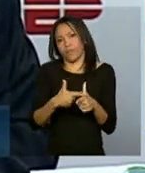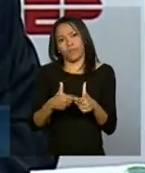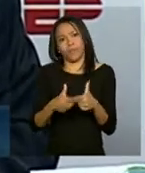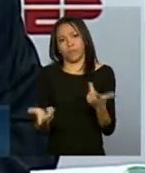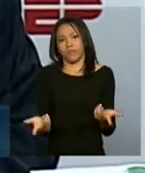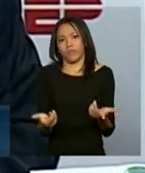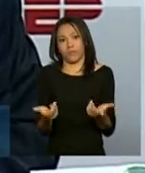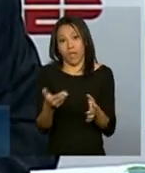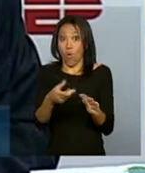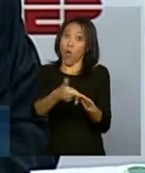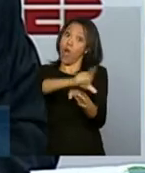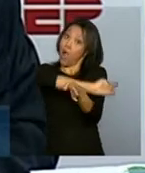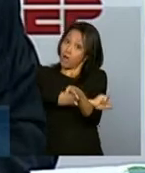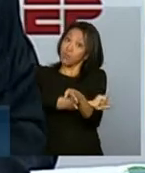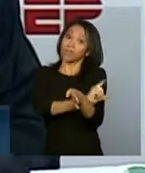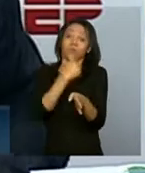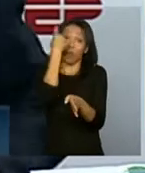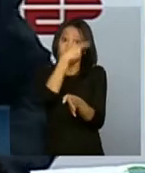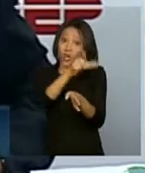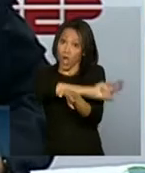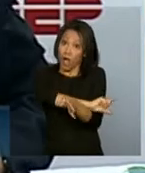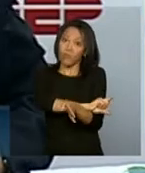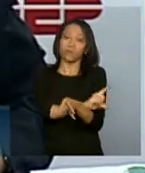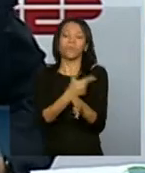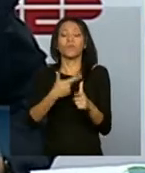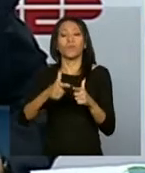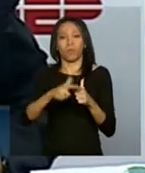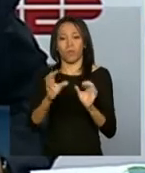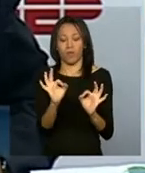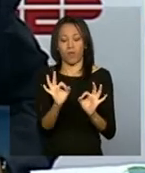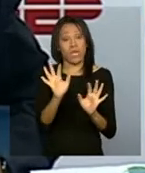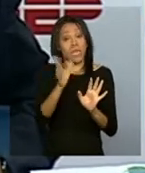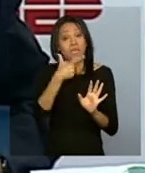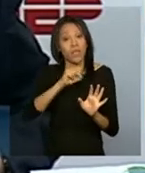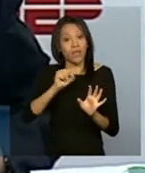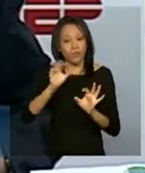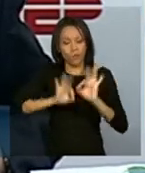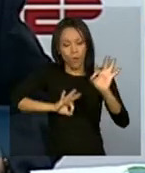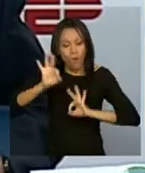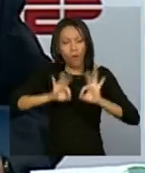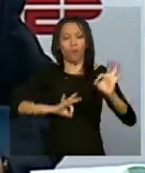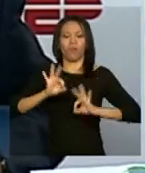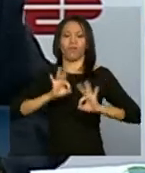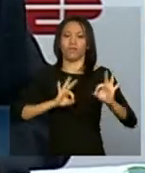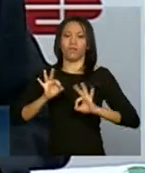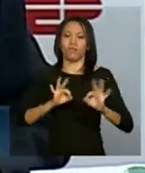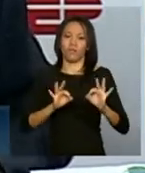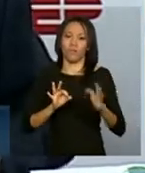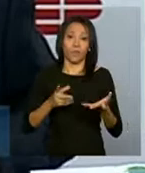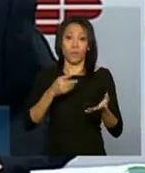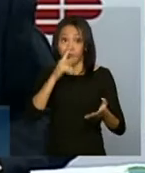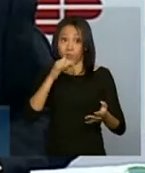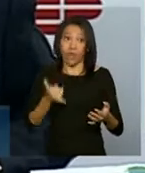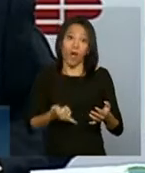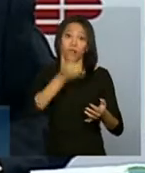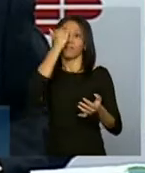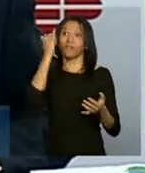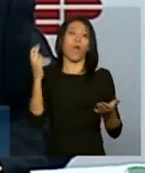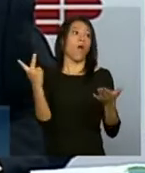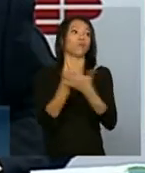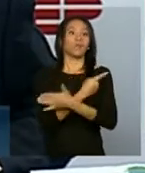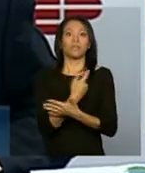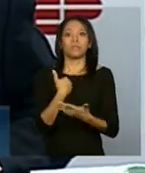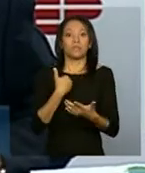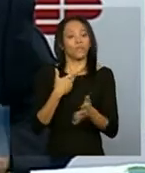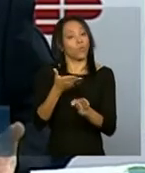transporte. Então, quem não se planeja, inclusive planejar o imprevisto, como nós temos que trabalhar com o